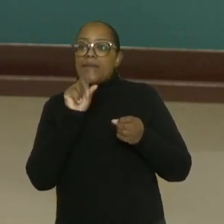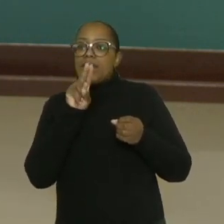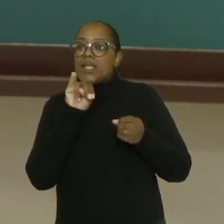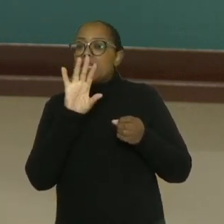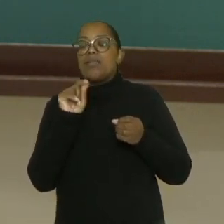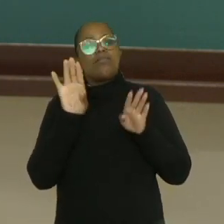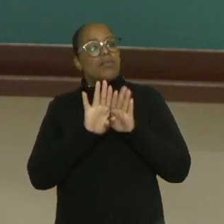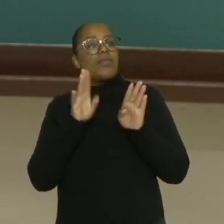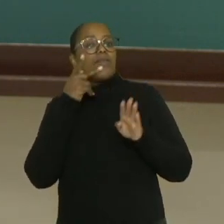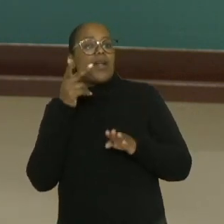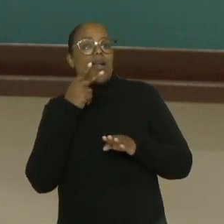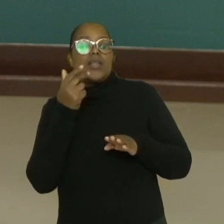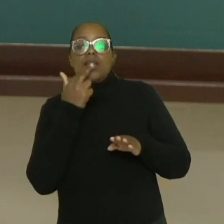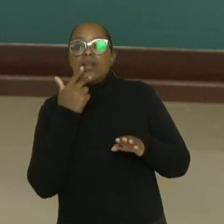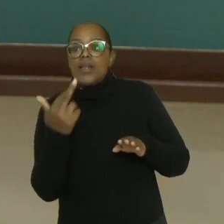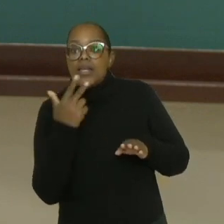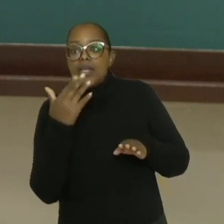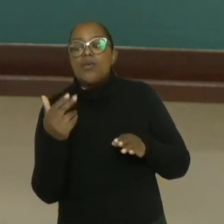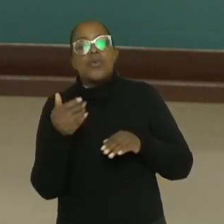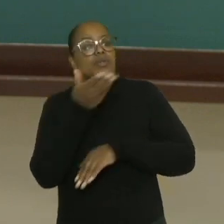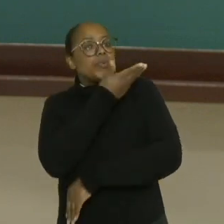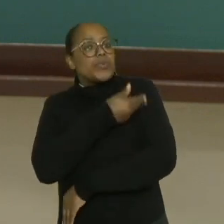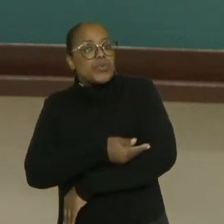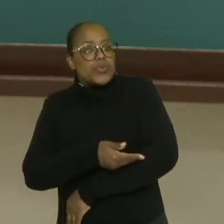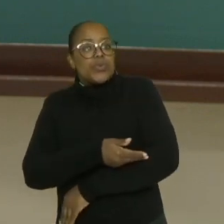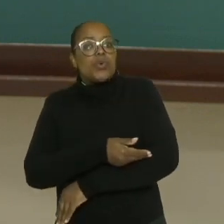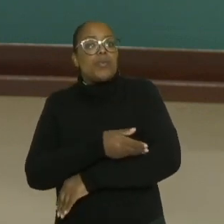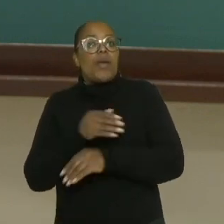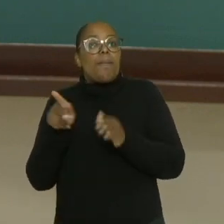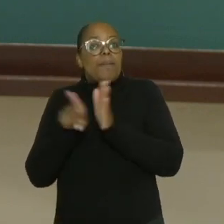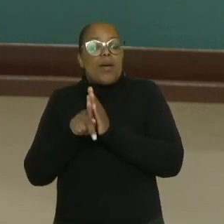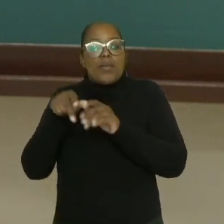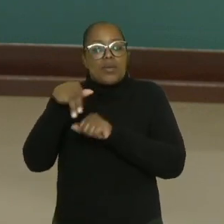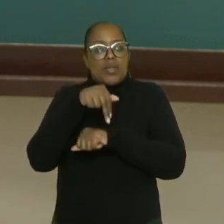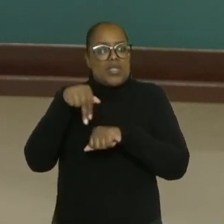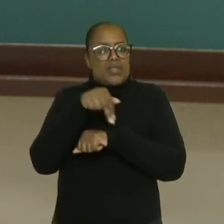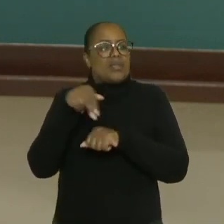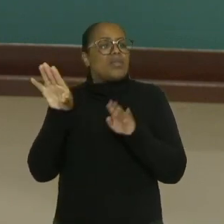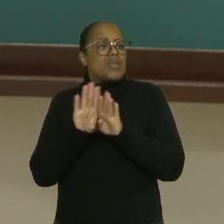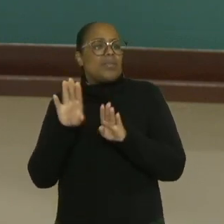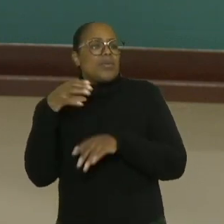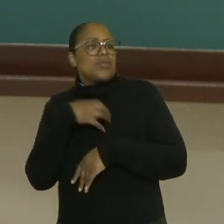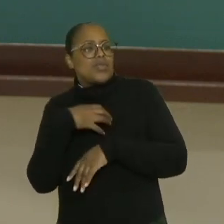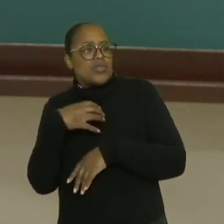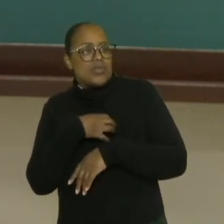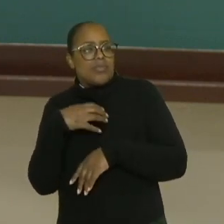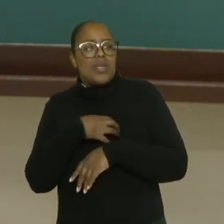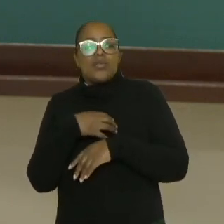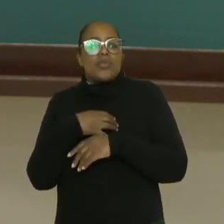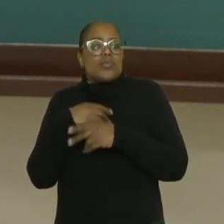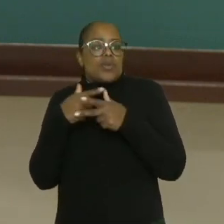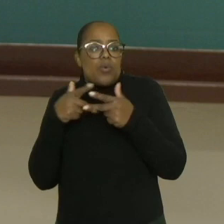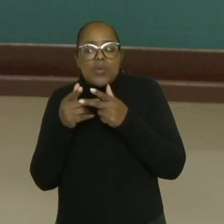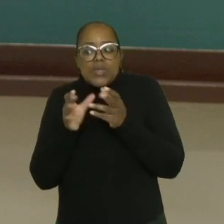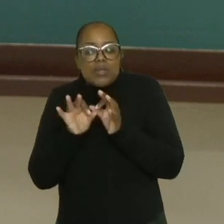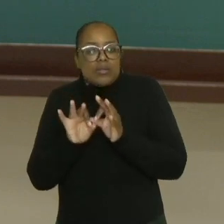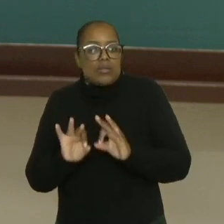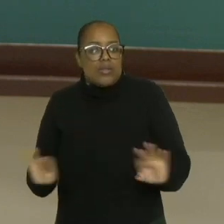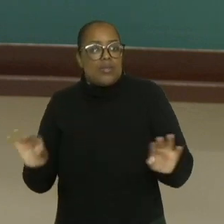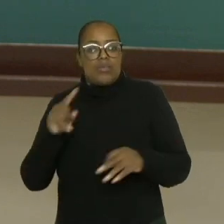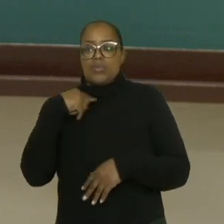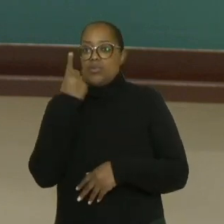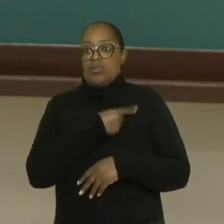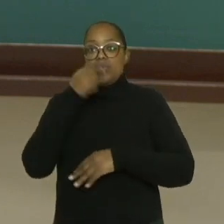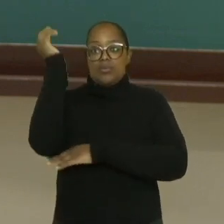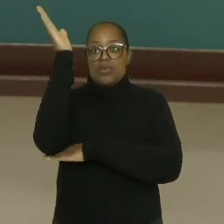nação nas suas diversas variações, regionais ou sociais, e o sentimento de um destino comum. Nós, como cidadãos